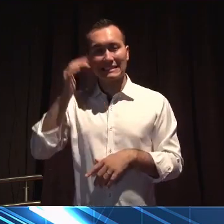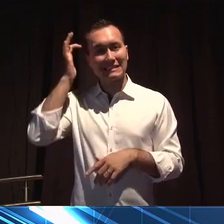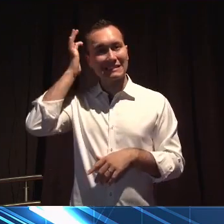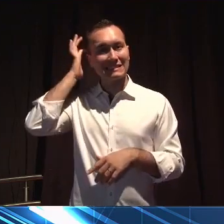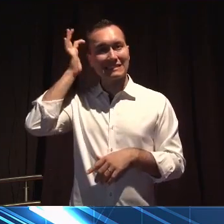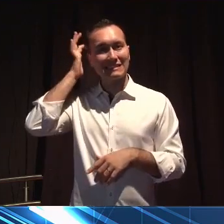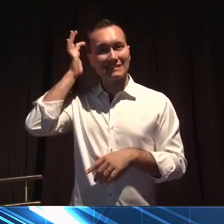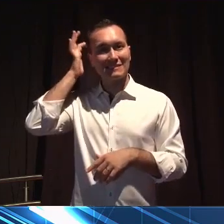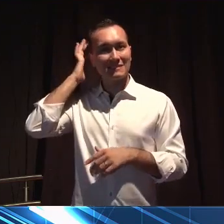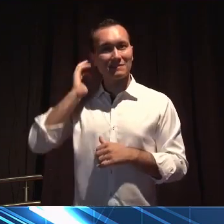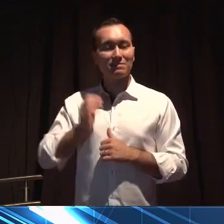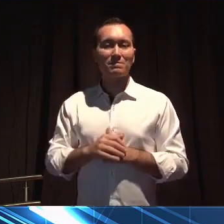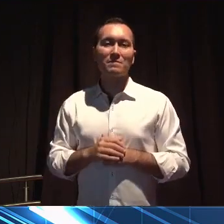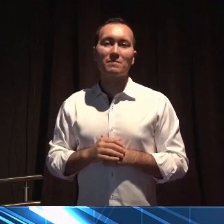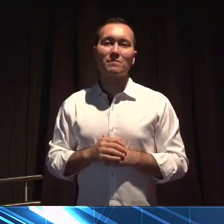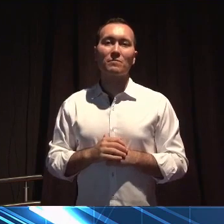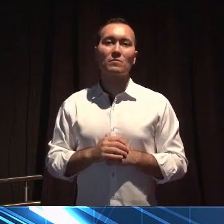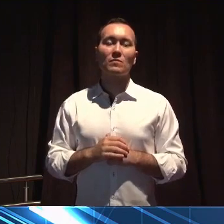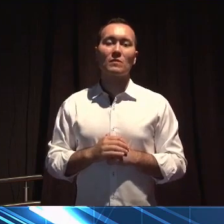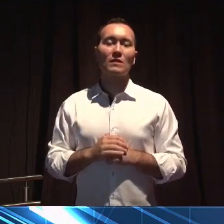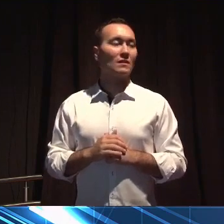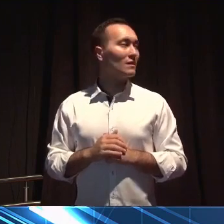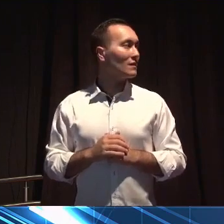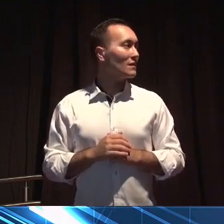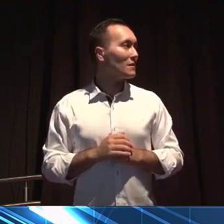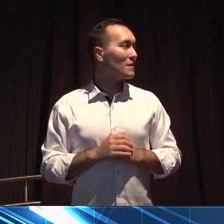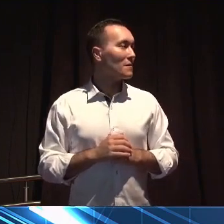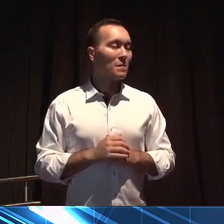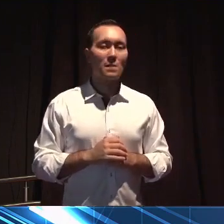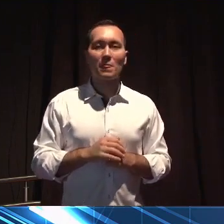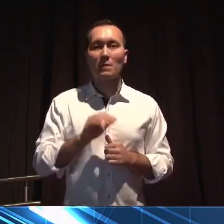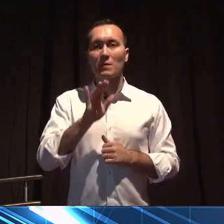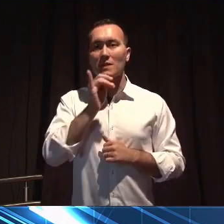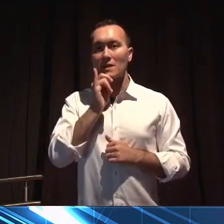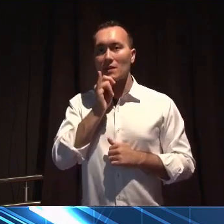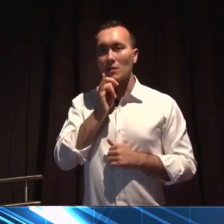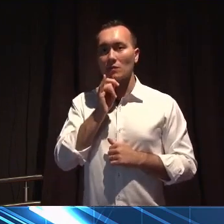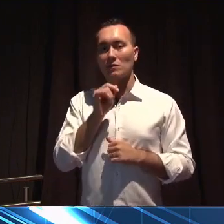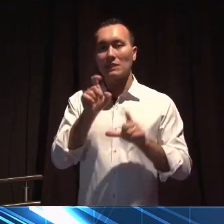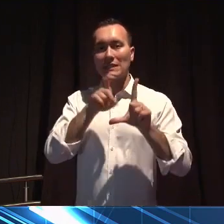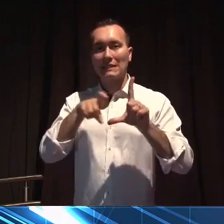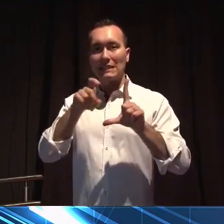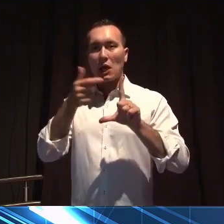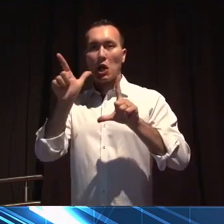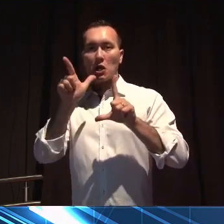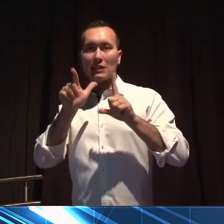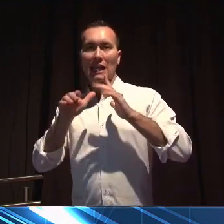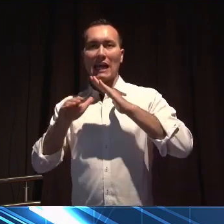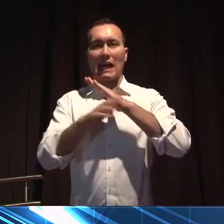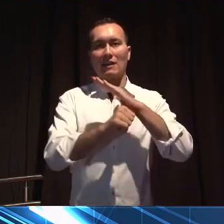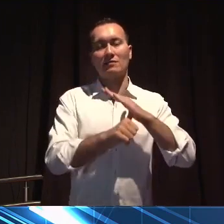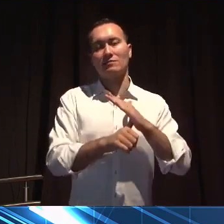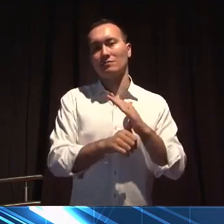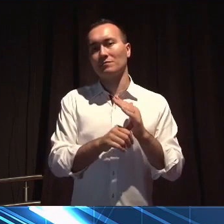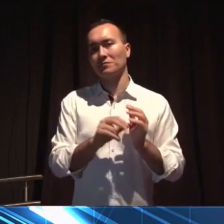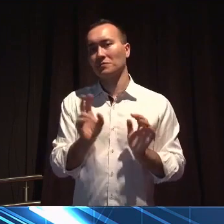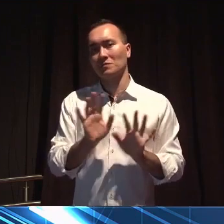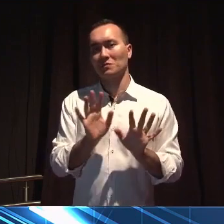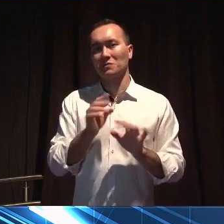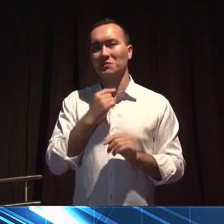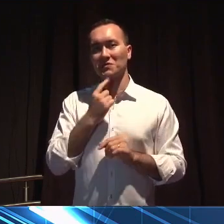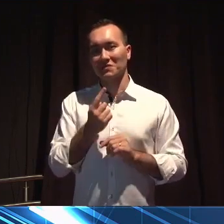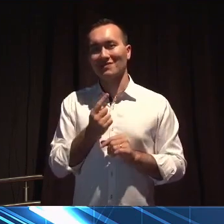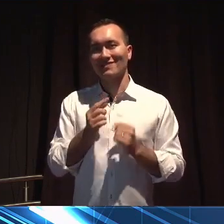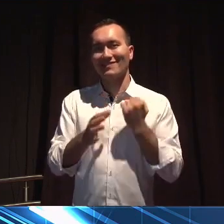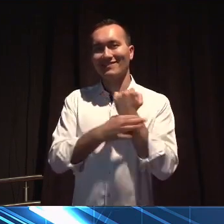sandbox, que é praticamente, não falo inhackeável, mas é muito seguro, né? mas a gente exigiu bastante trabalho.